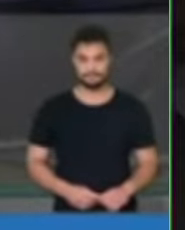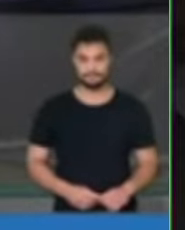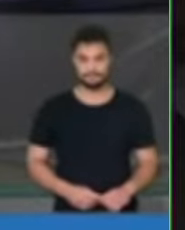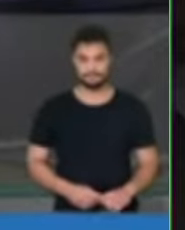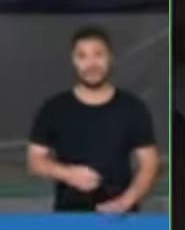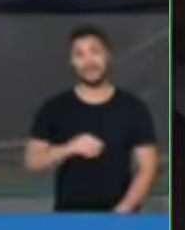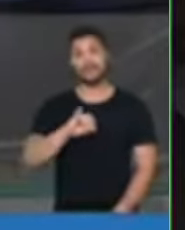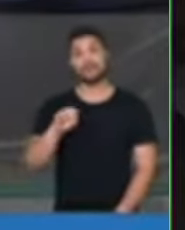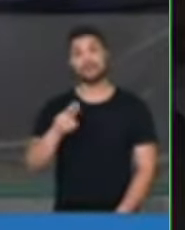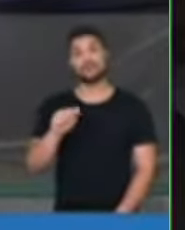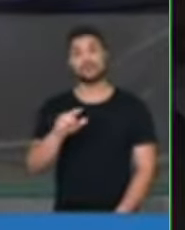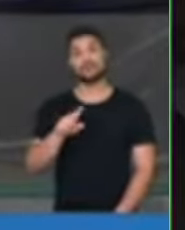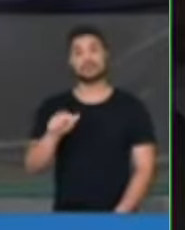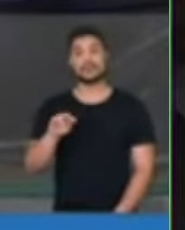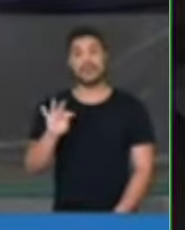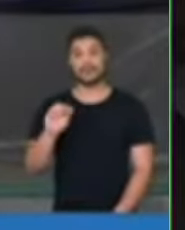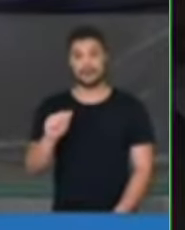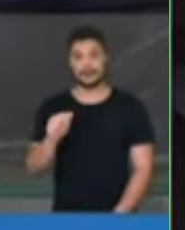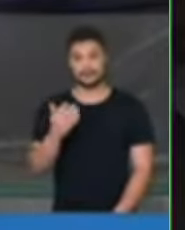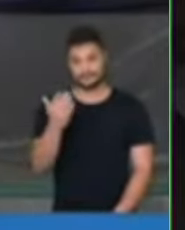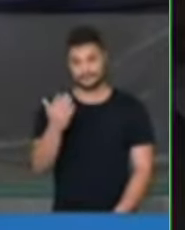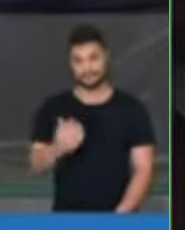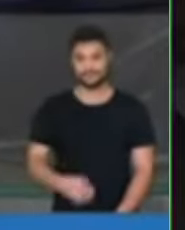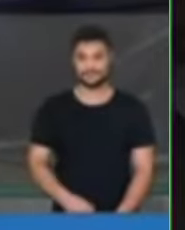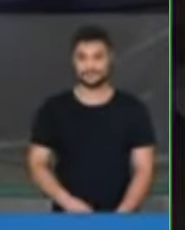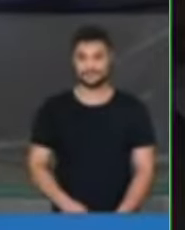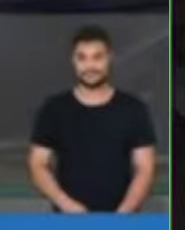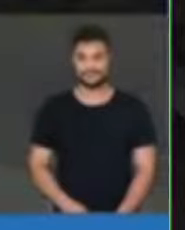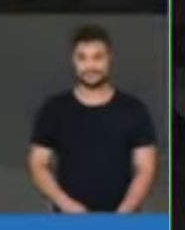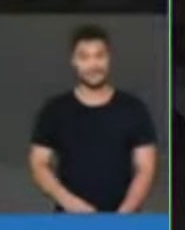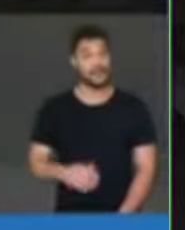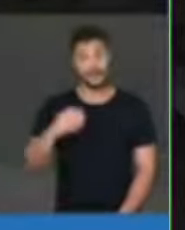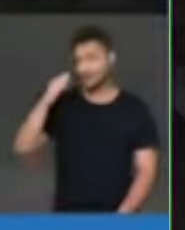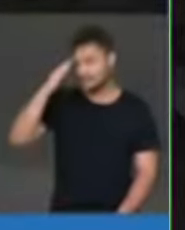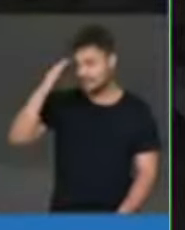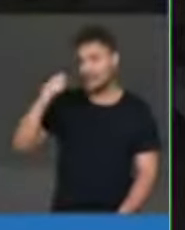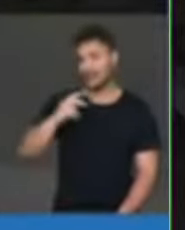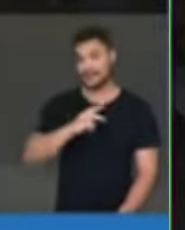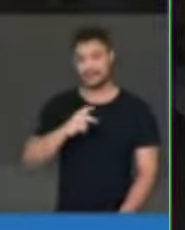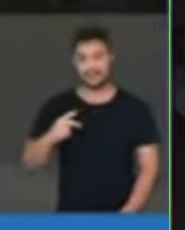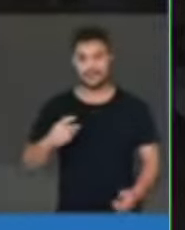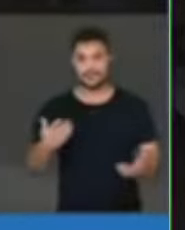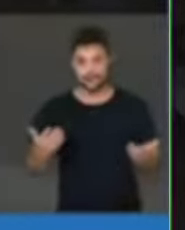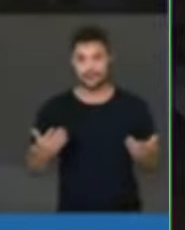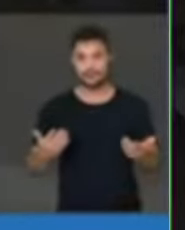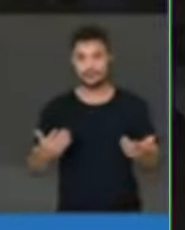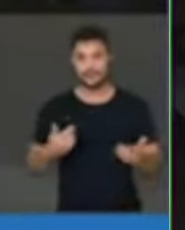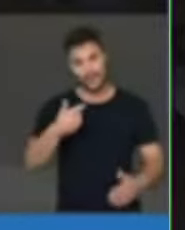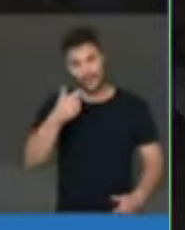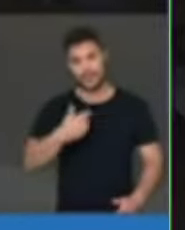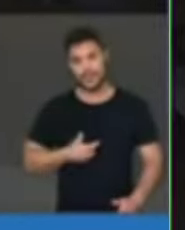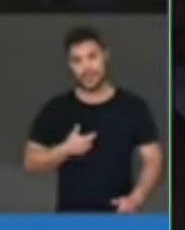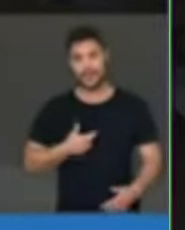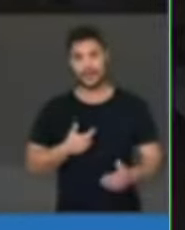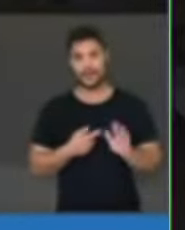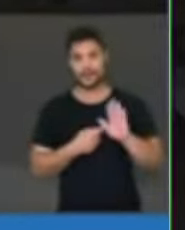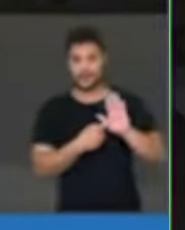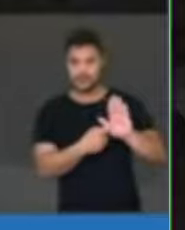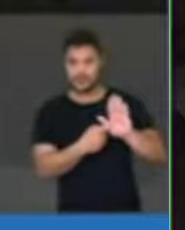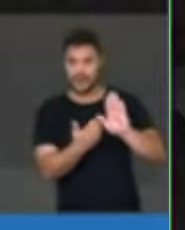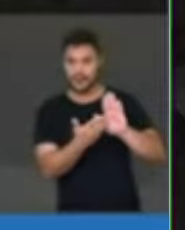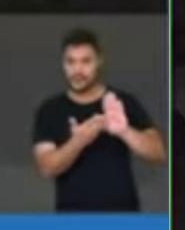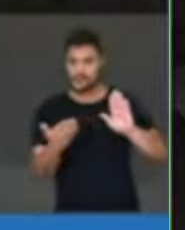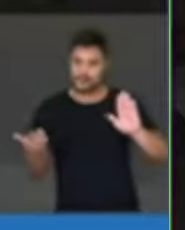deputada Júlia Zanatta. Tem Vossa Excelência a palavra, deputada Júlia. Obrigada, presidente. Bom, trouxe aqui para